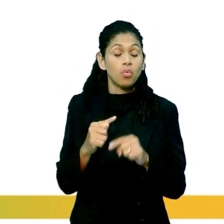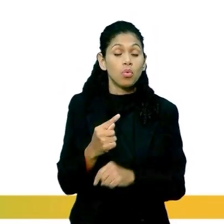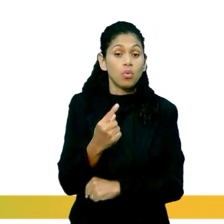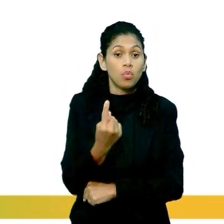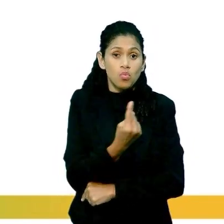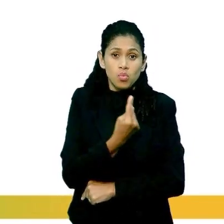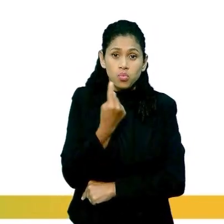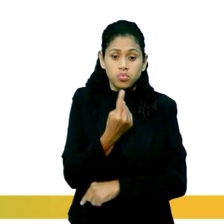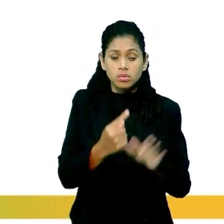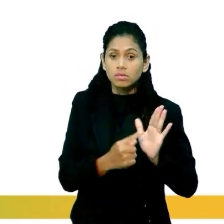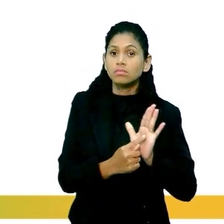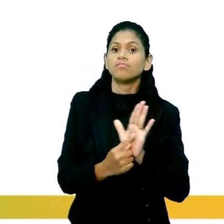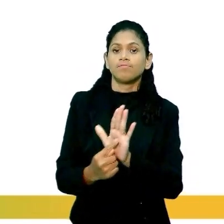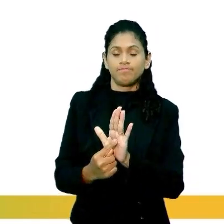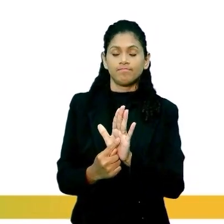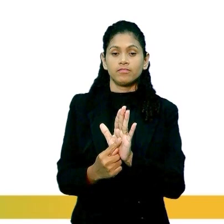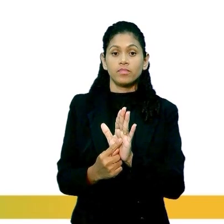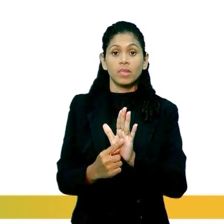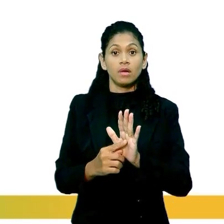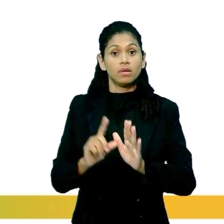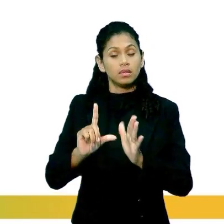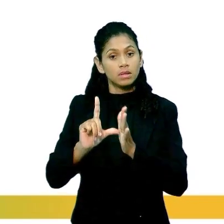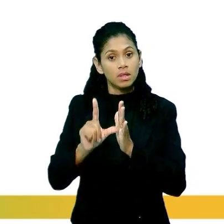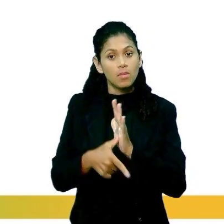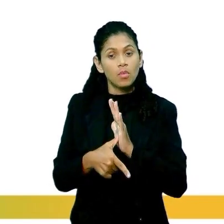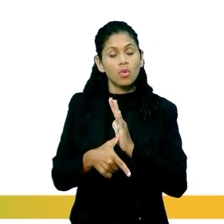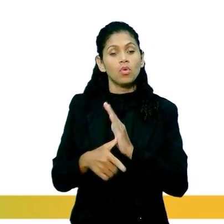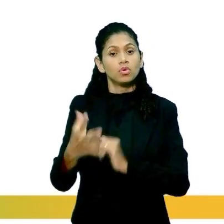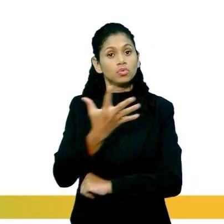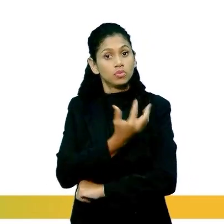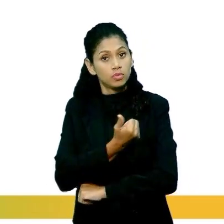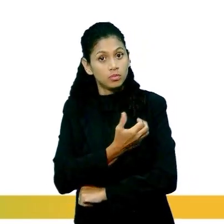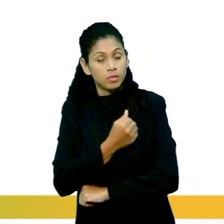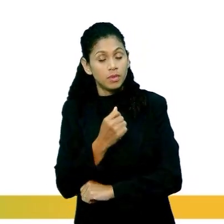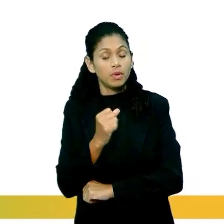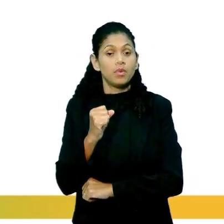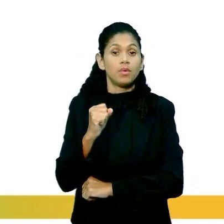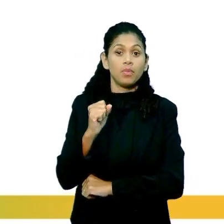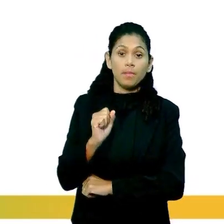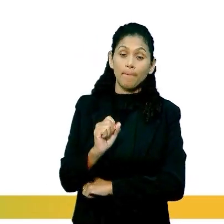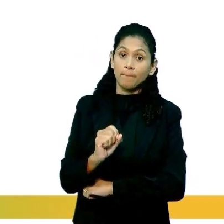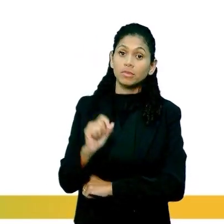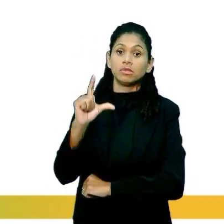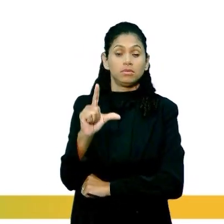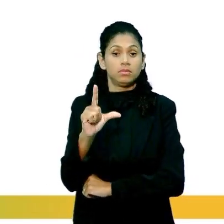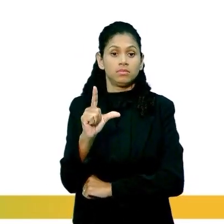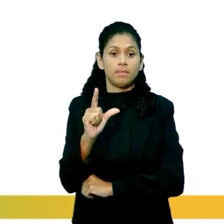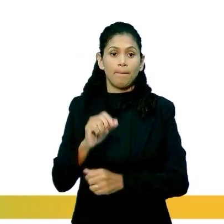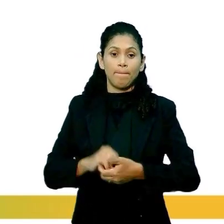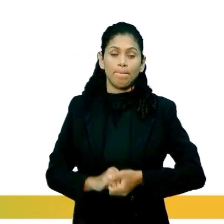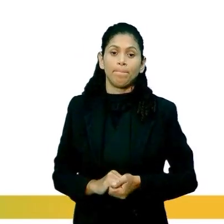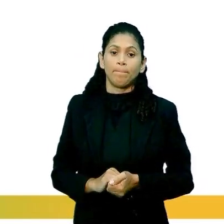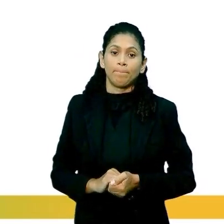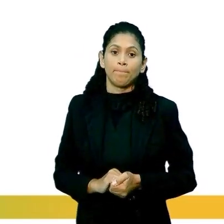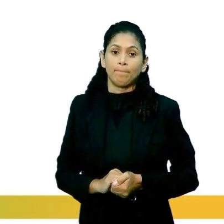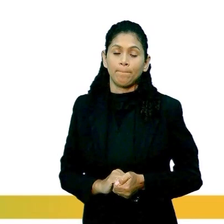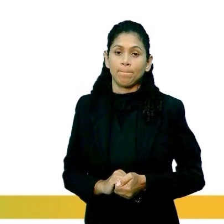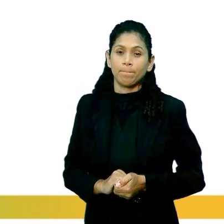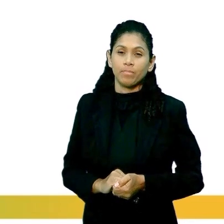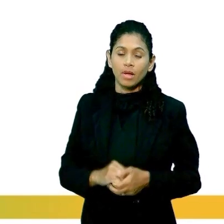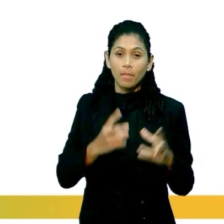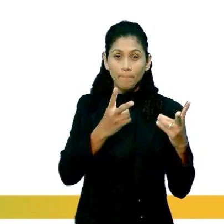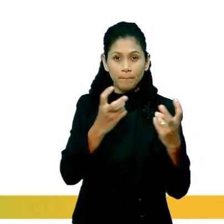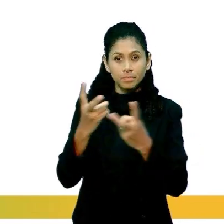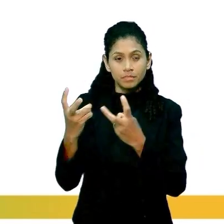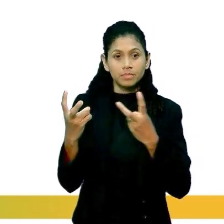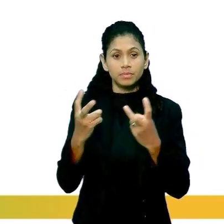no produto. O elemento que tem o maior índice, trocar os índices. Então vamos lá. Nesse caso, perceba que